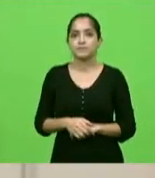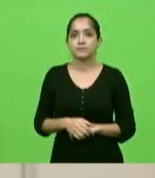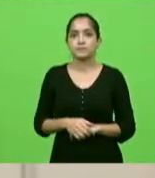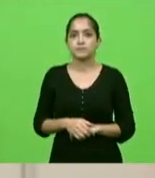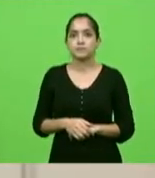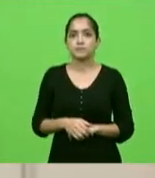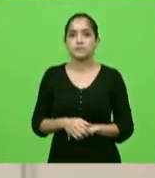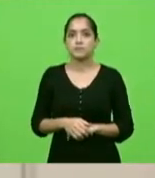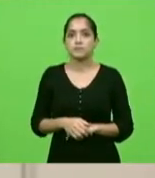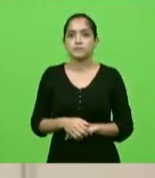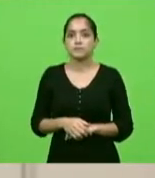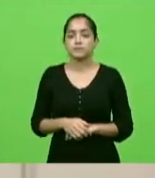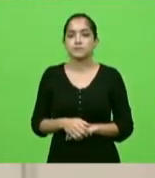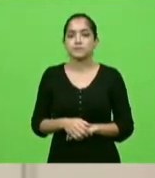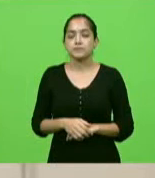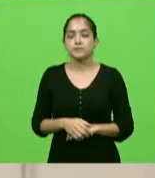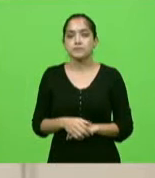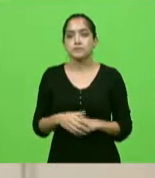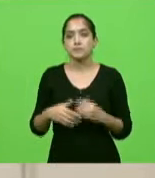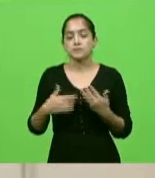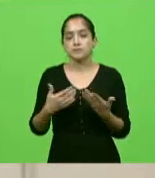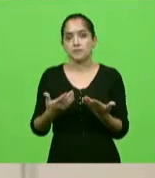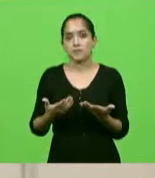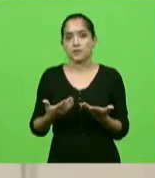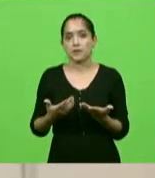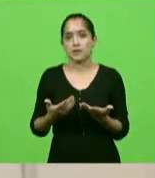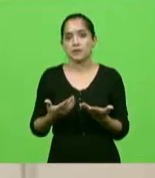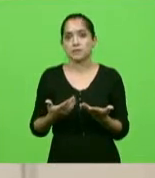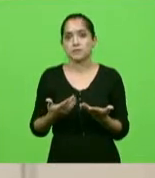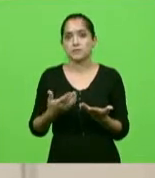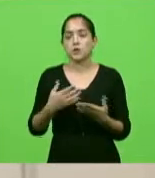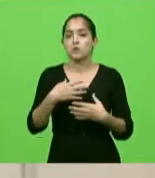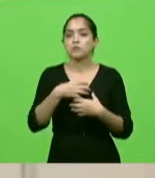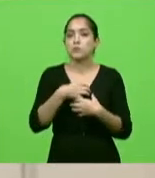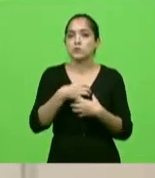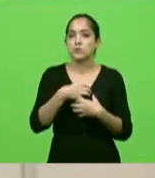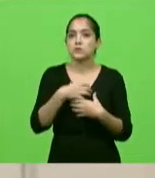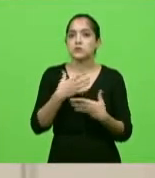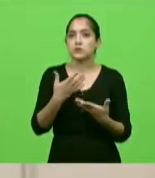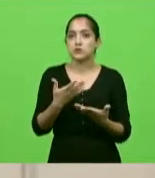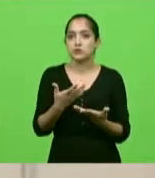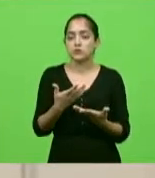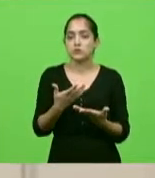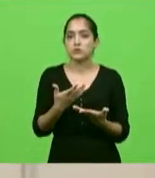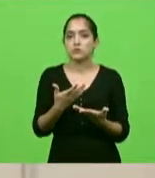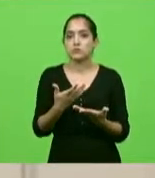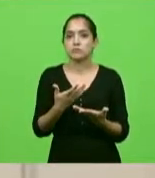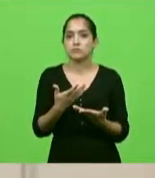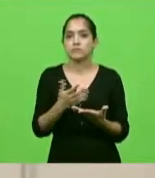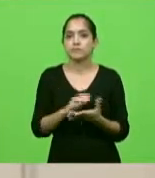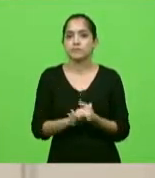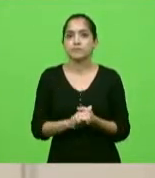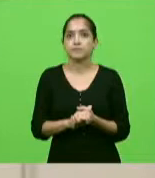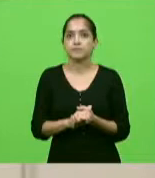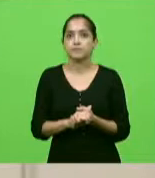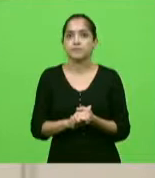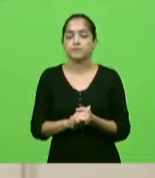E não sem razão o meu sentido pranto